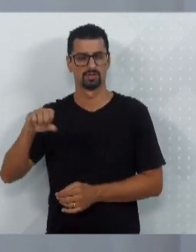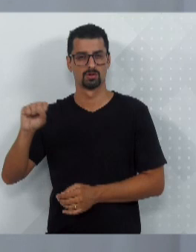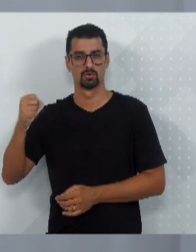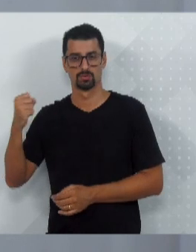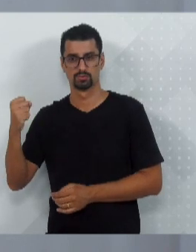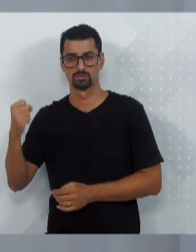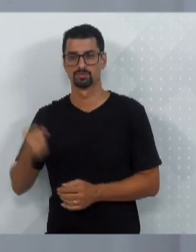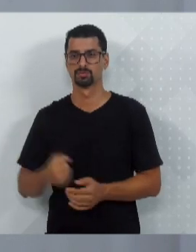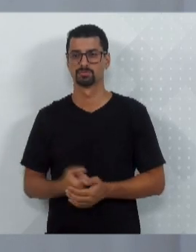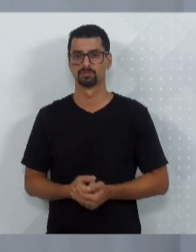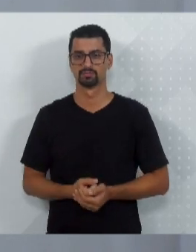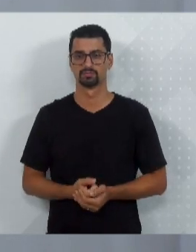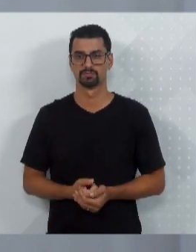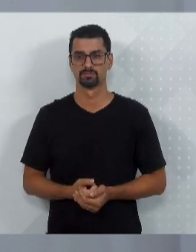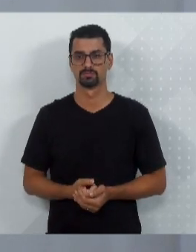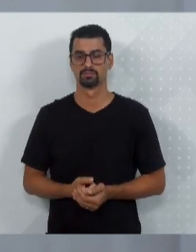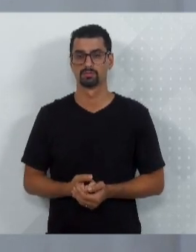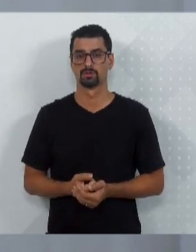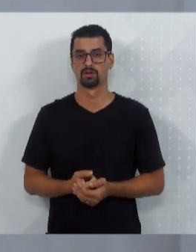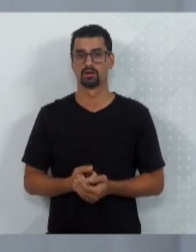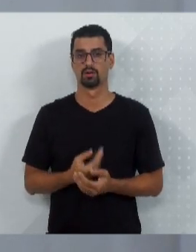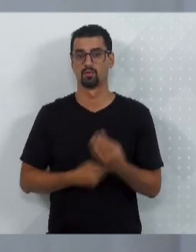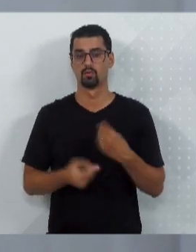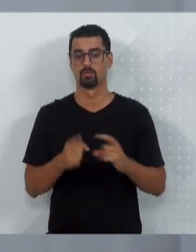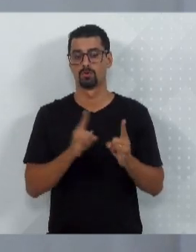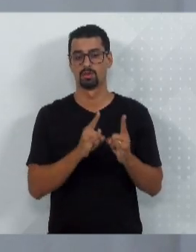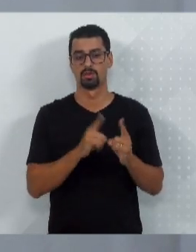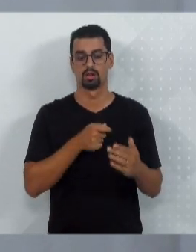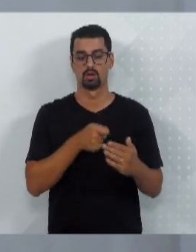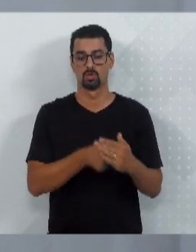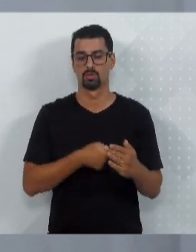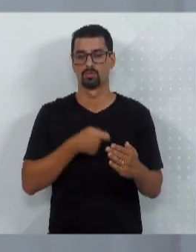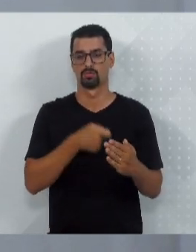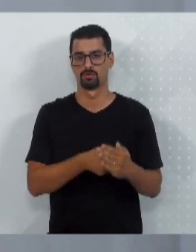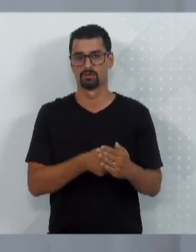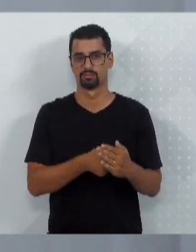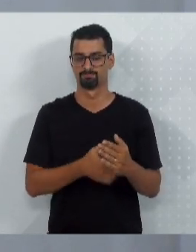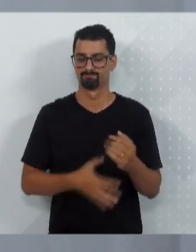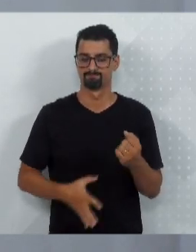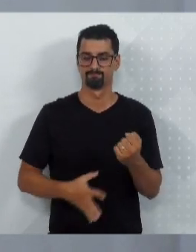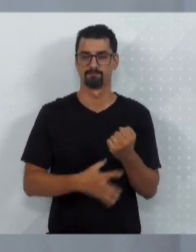1998, como entidade em luta pela garantia